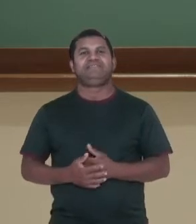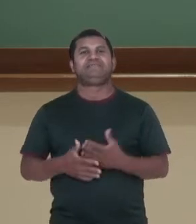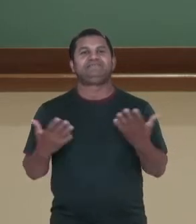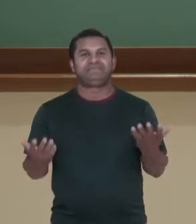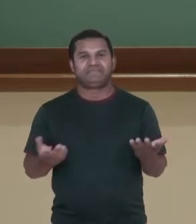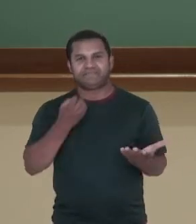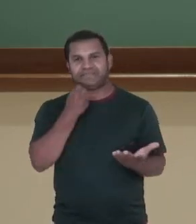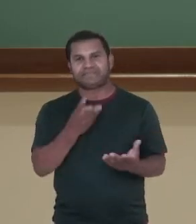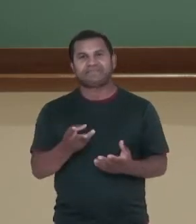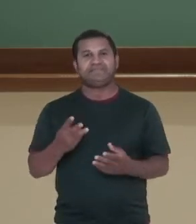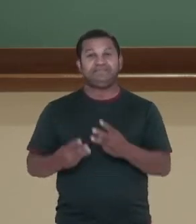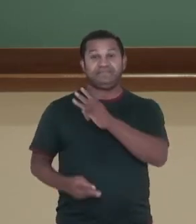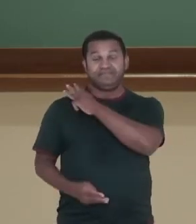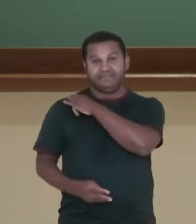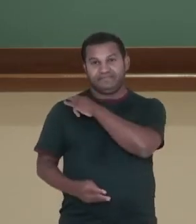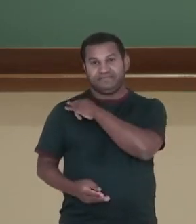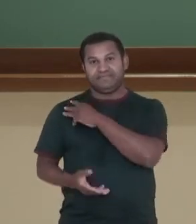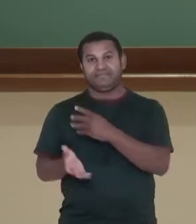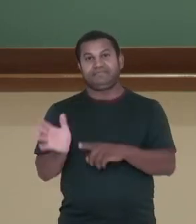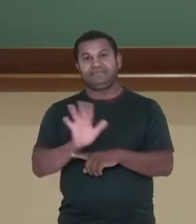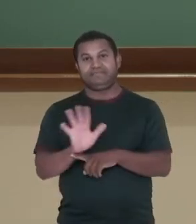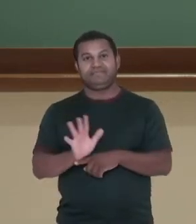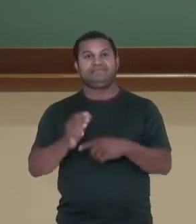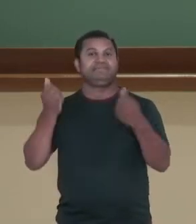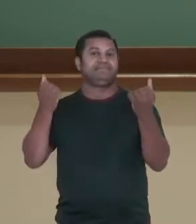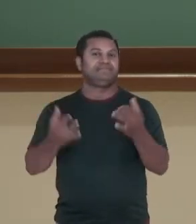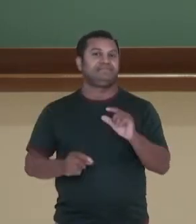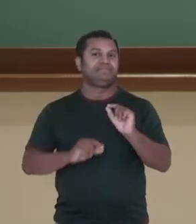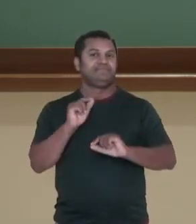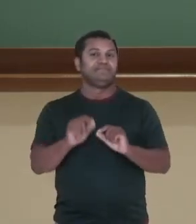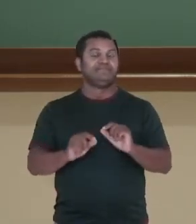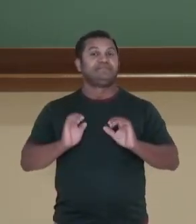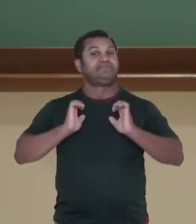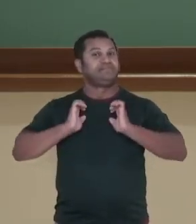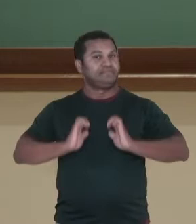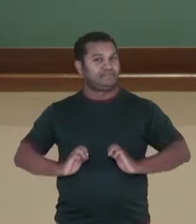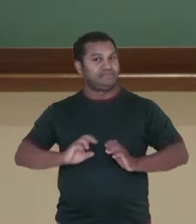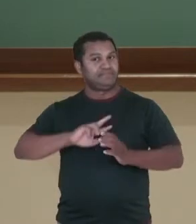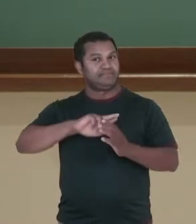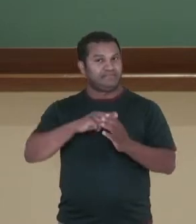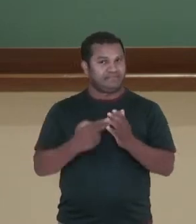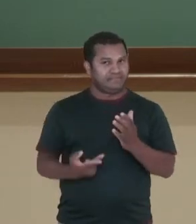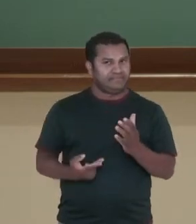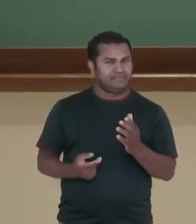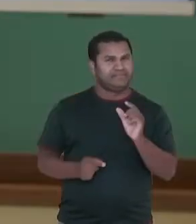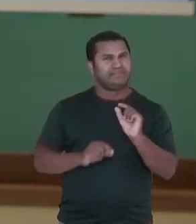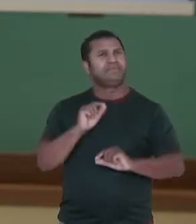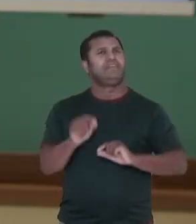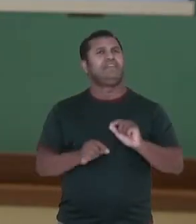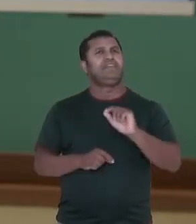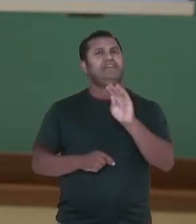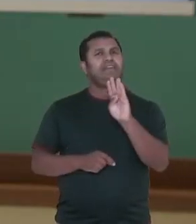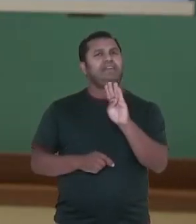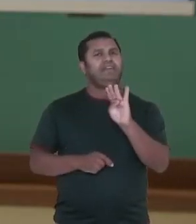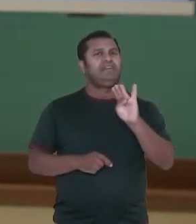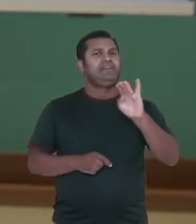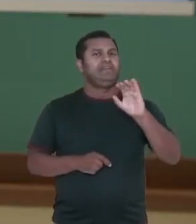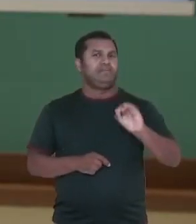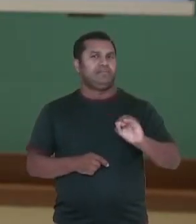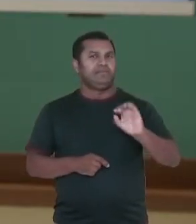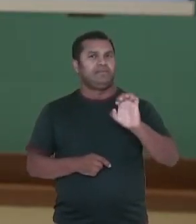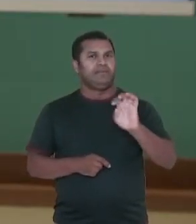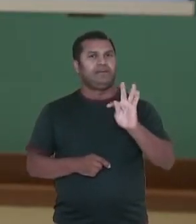Olá, alunos da terceira série. Nesse vídeo nós vamos falar sobre bioética. Então, o que é bioética? É o estudo dos